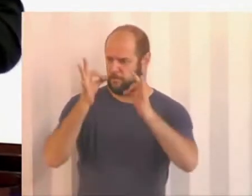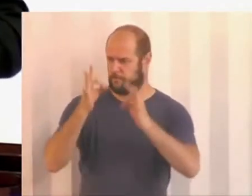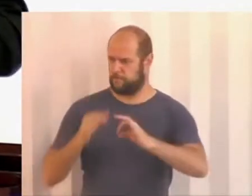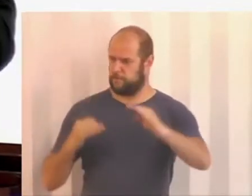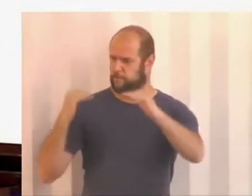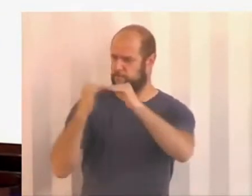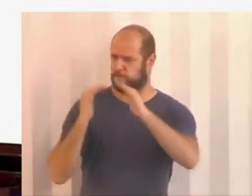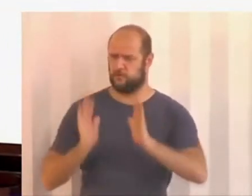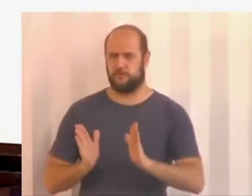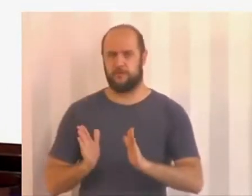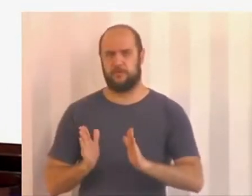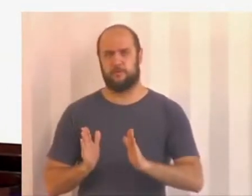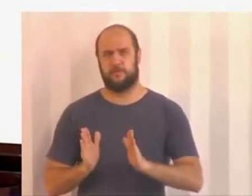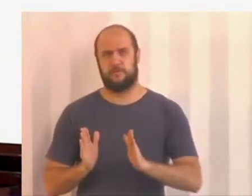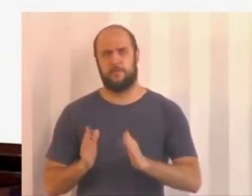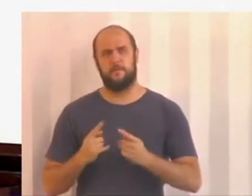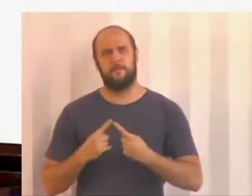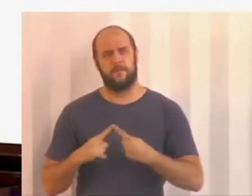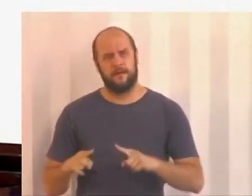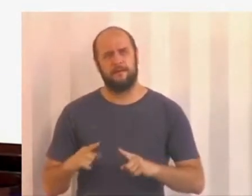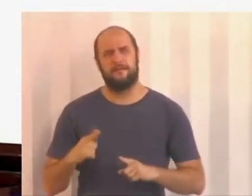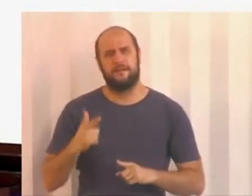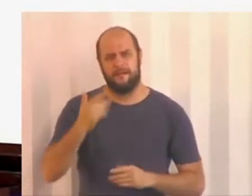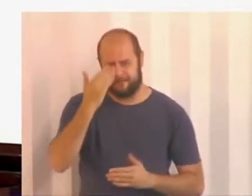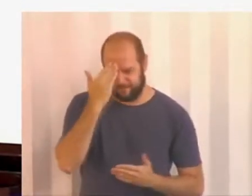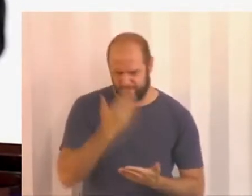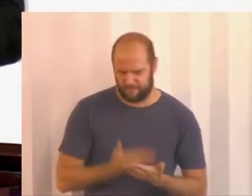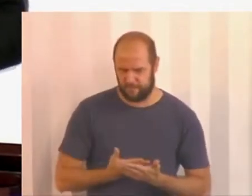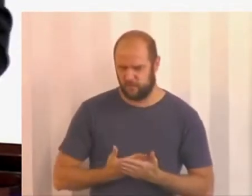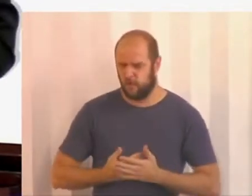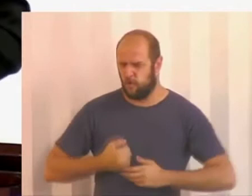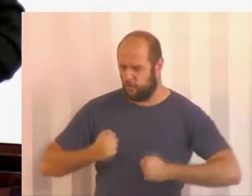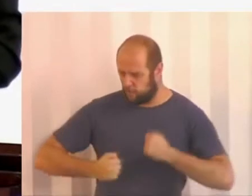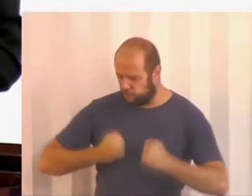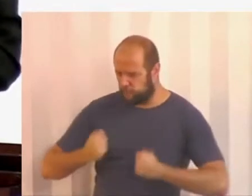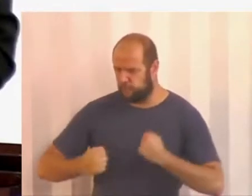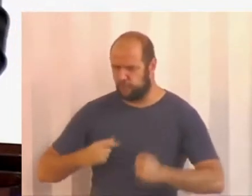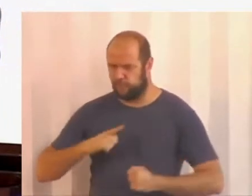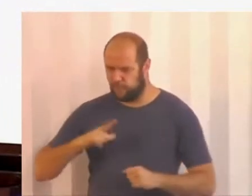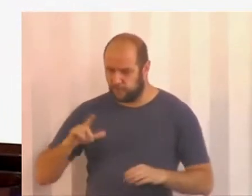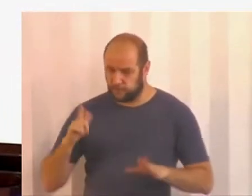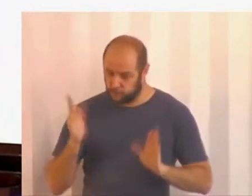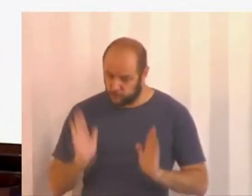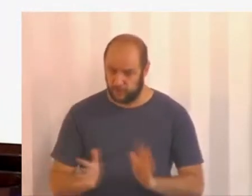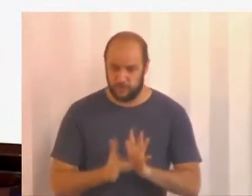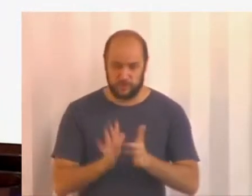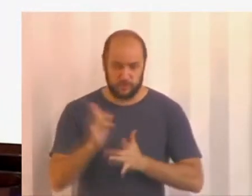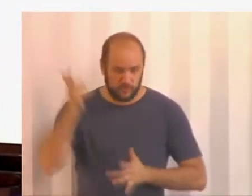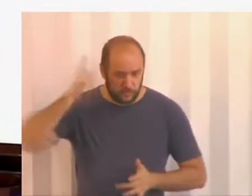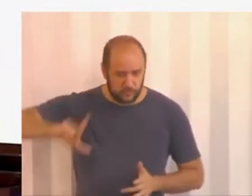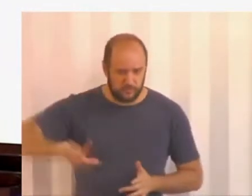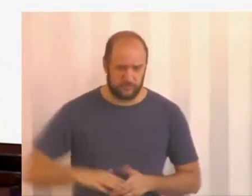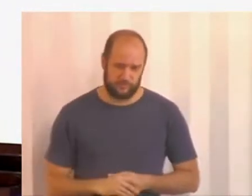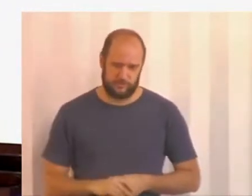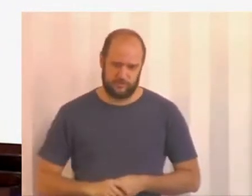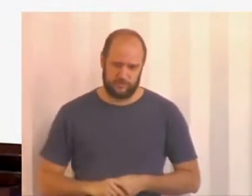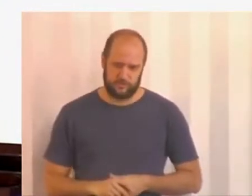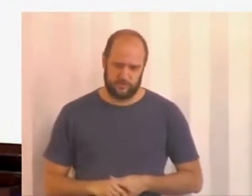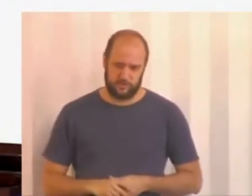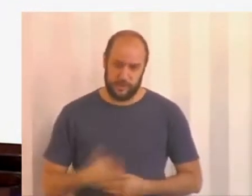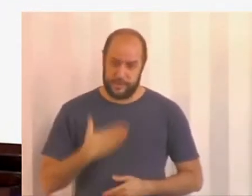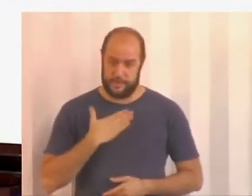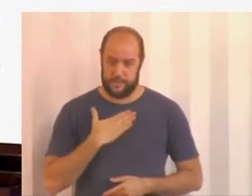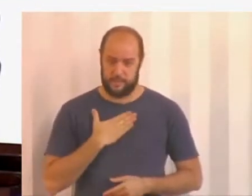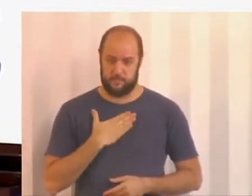mas prossigo para conquistar aquilo para o que também fui conquistado por Cristo Jesus. Irmãos, quanto a mim, não julgo